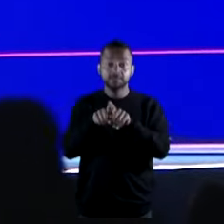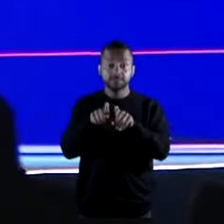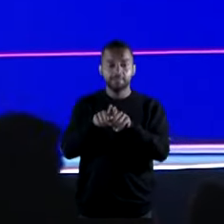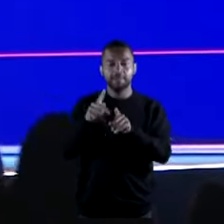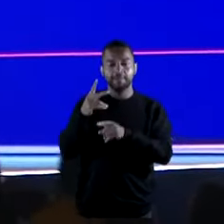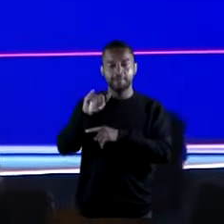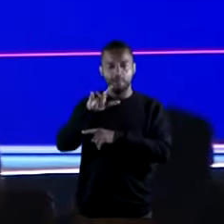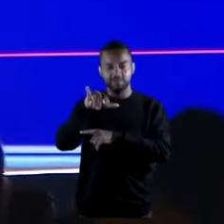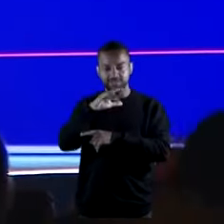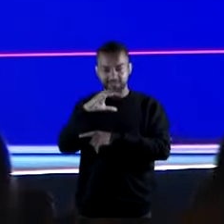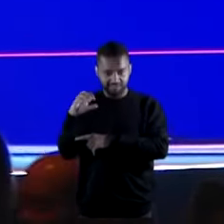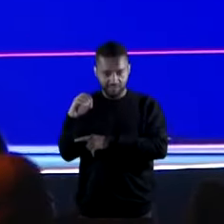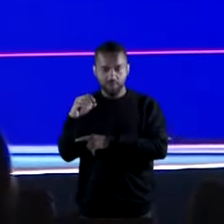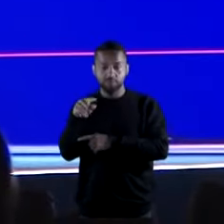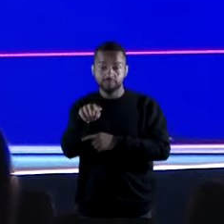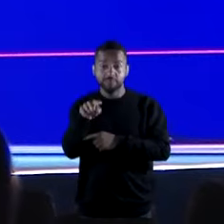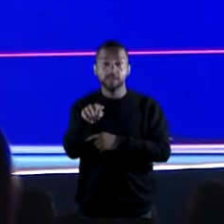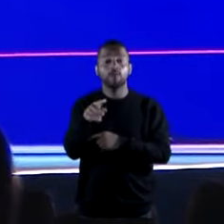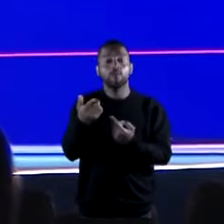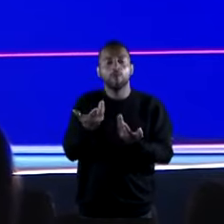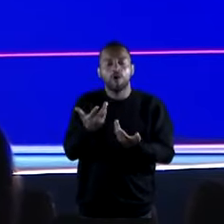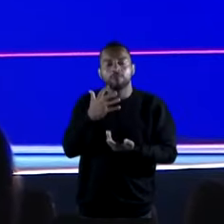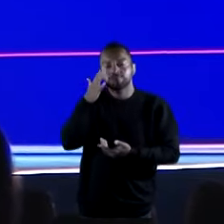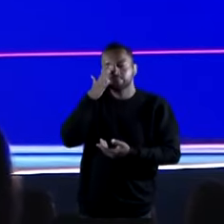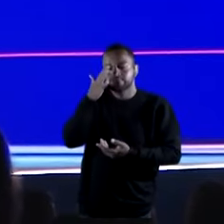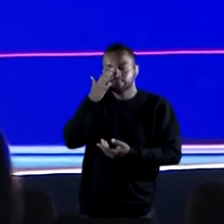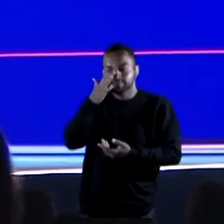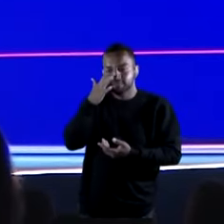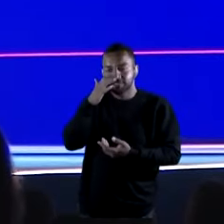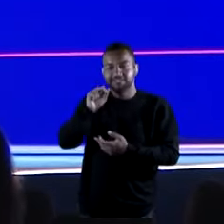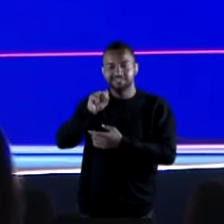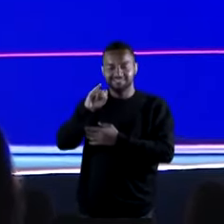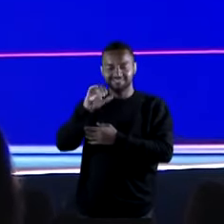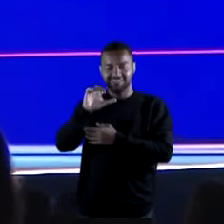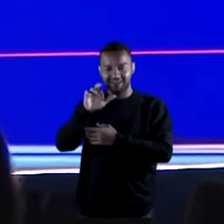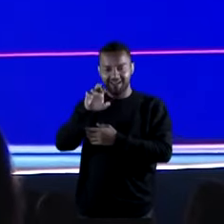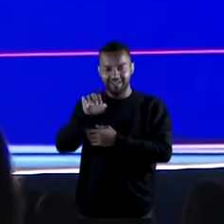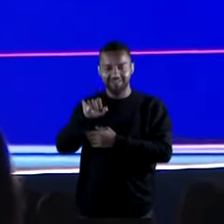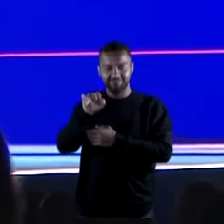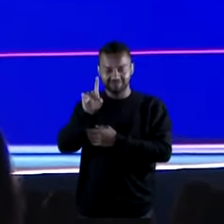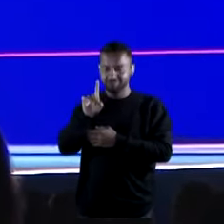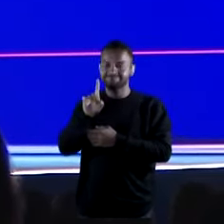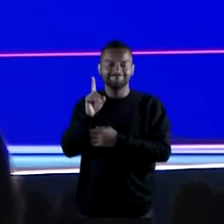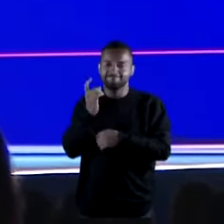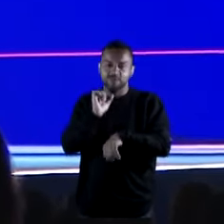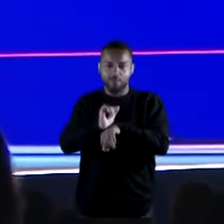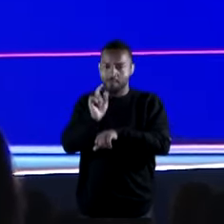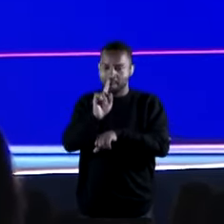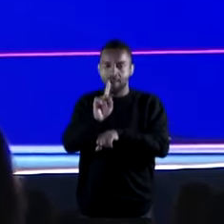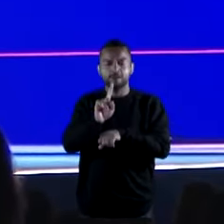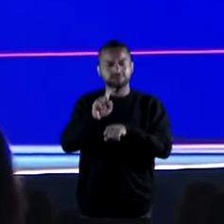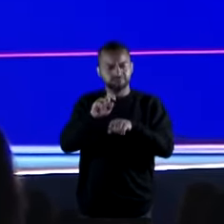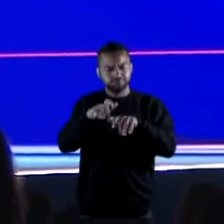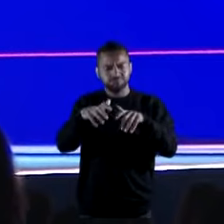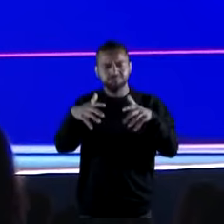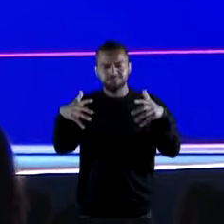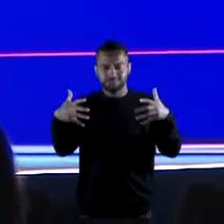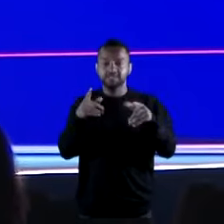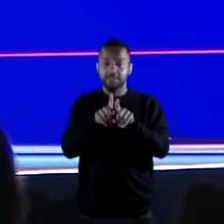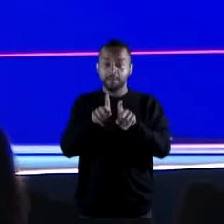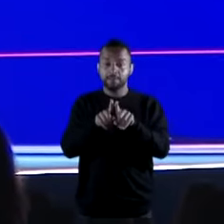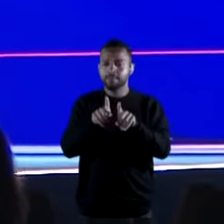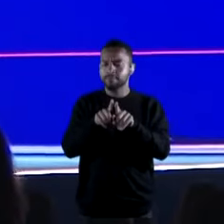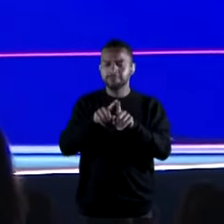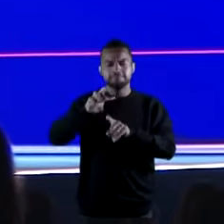Play. E a audiência do Paulistão Sicredi não para de crescer. Novos recordes quebrados e milhões de